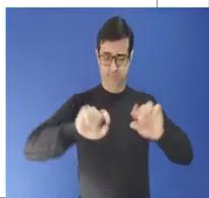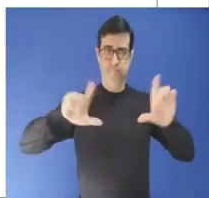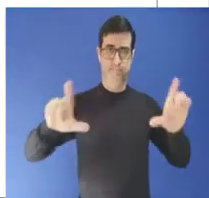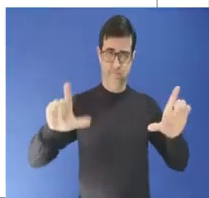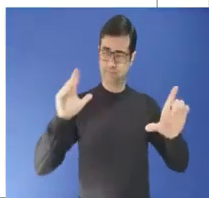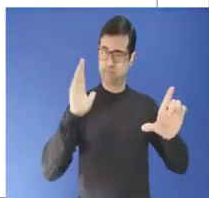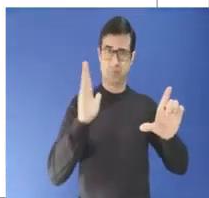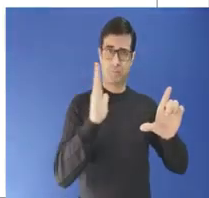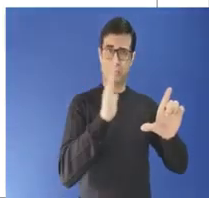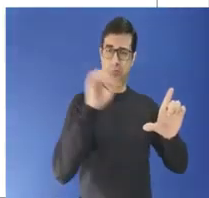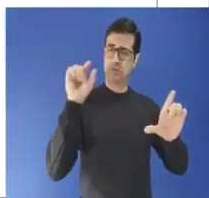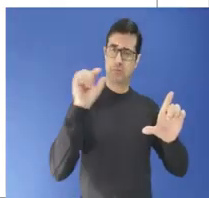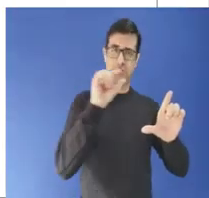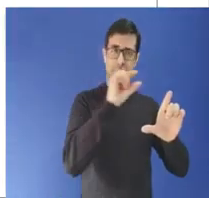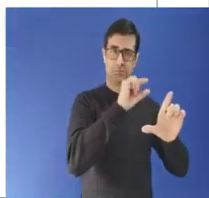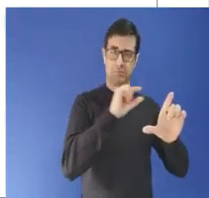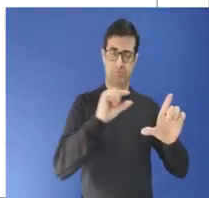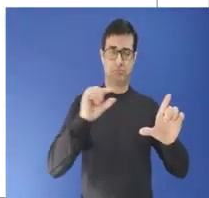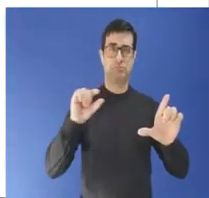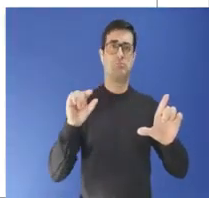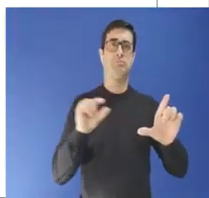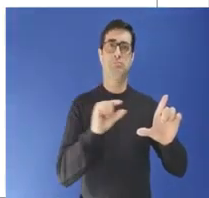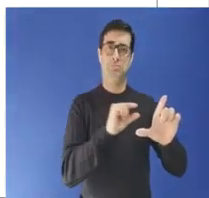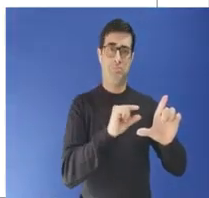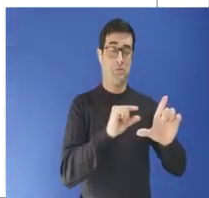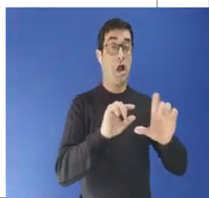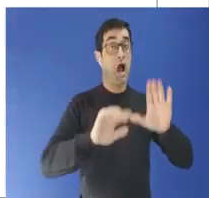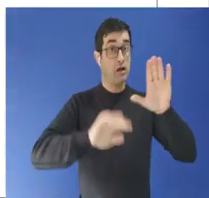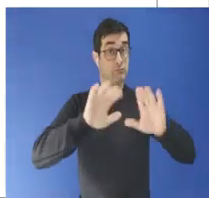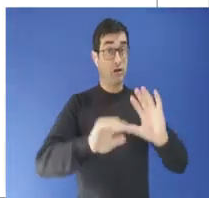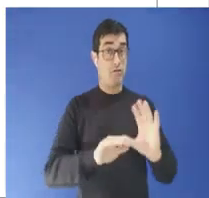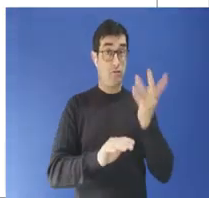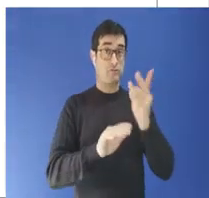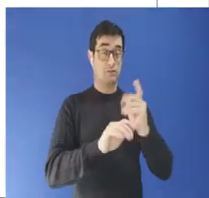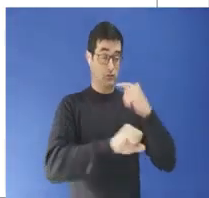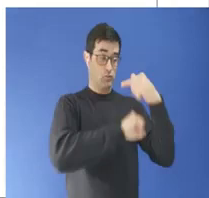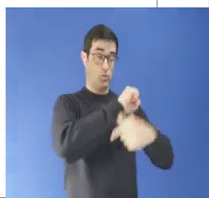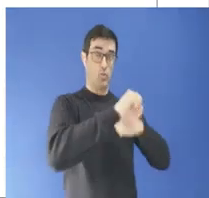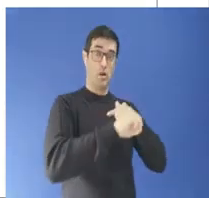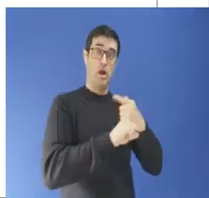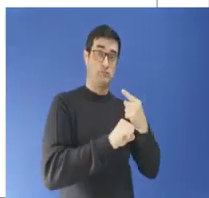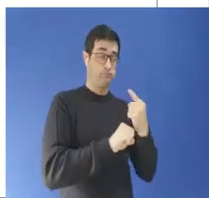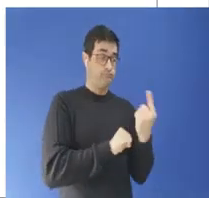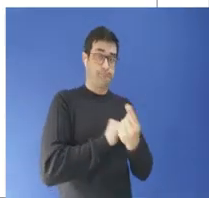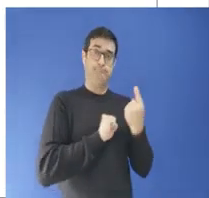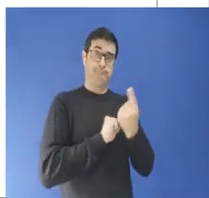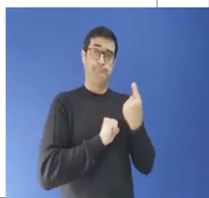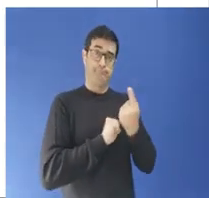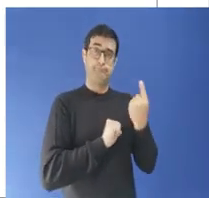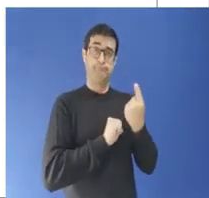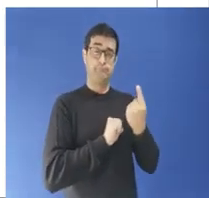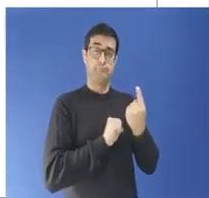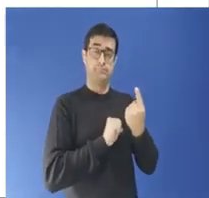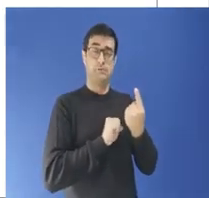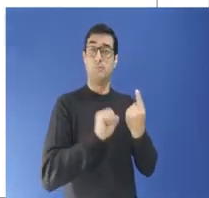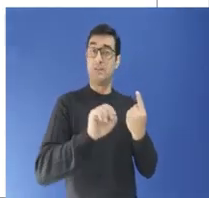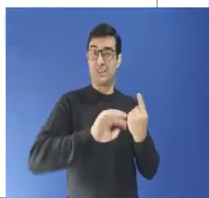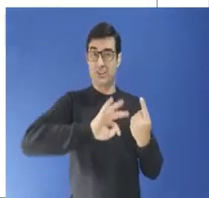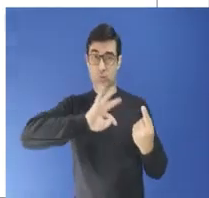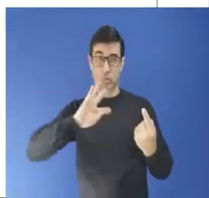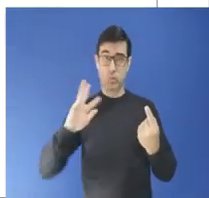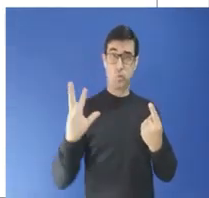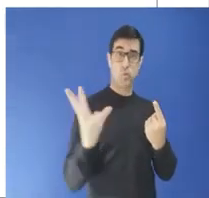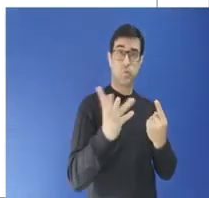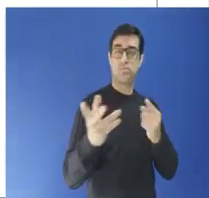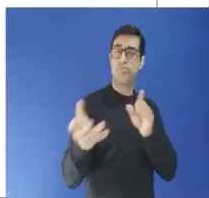periódica, apenas alguns poucos podem estar na sua forma isolada. Então, a sua grande maioria precisa estar associado a